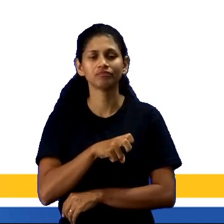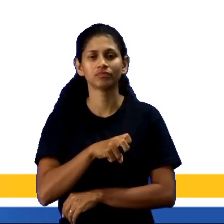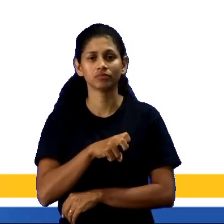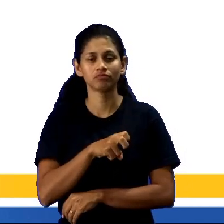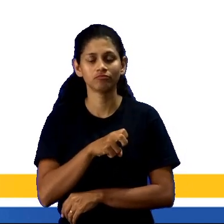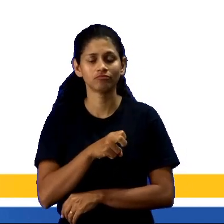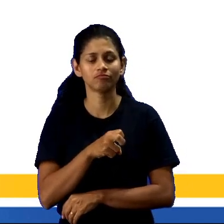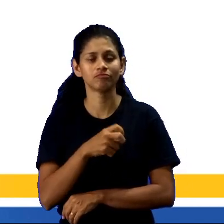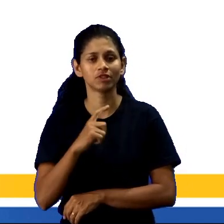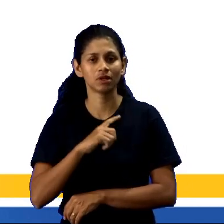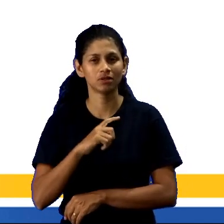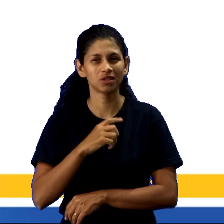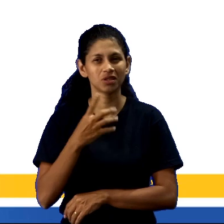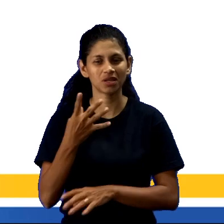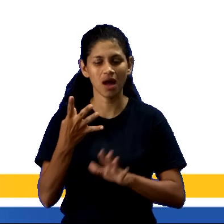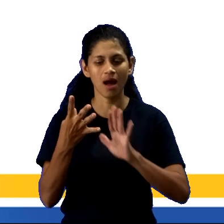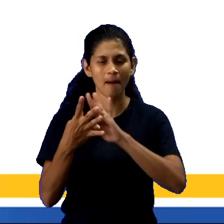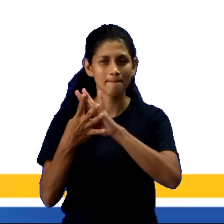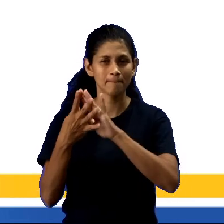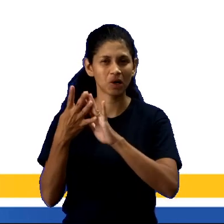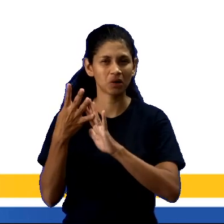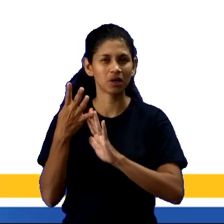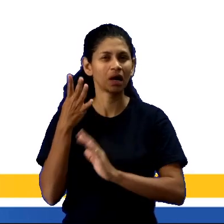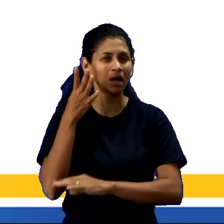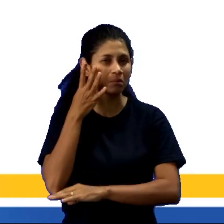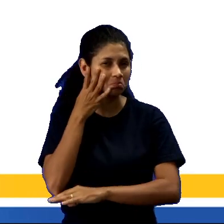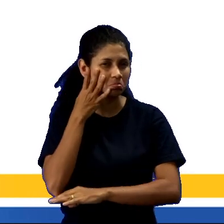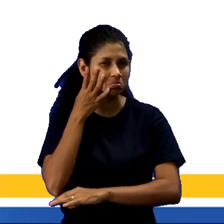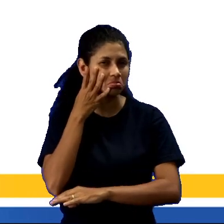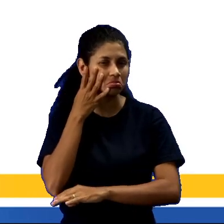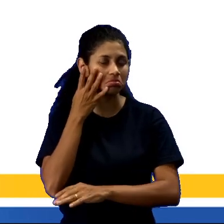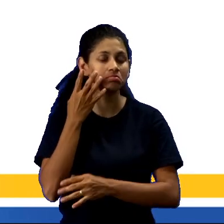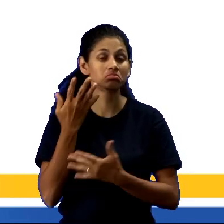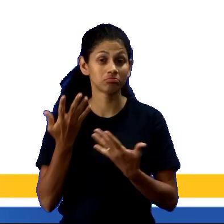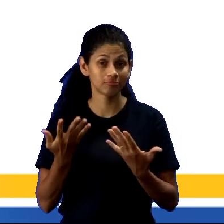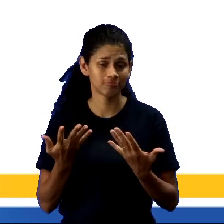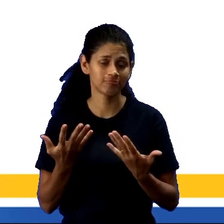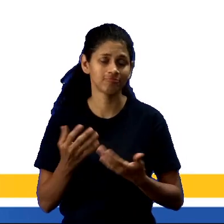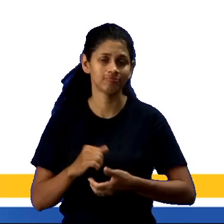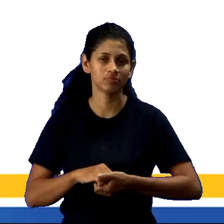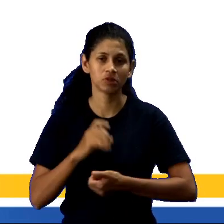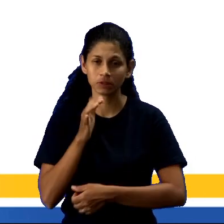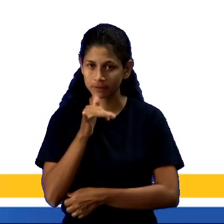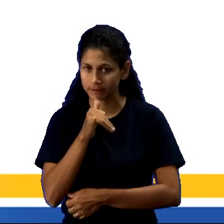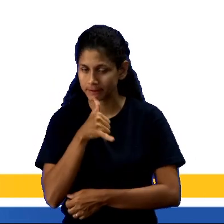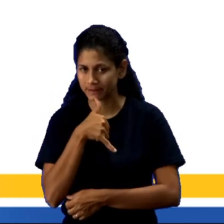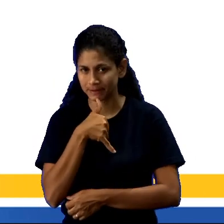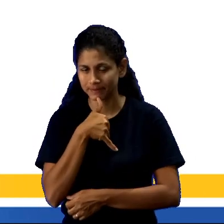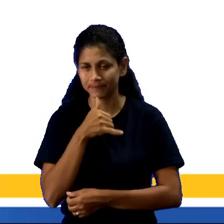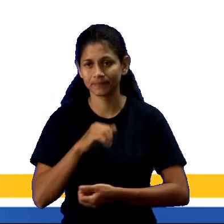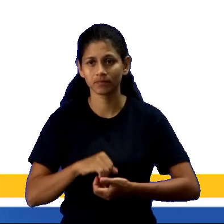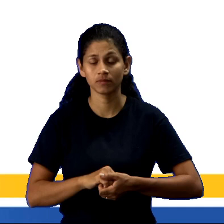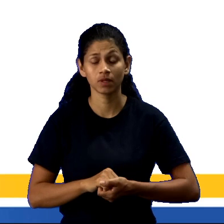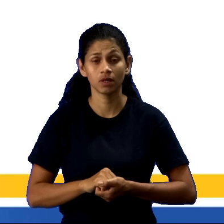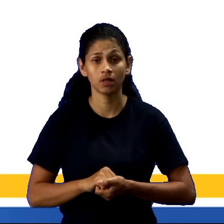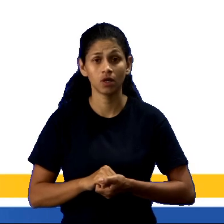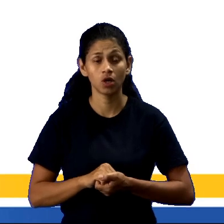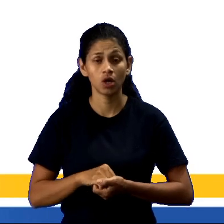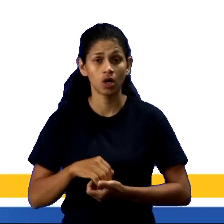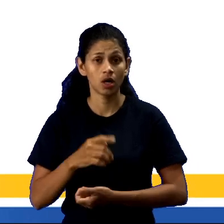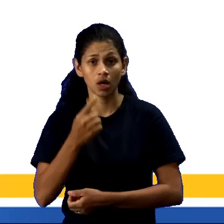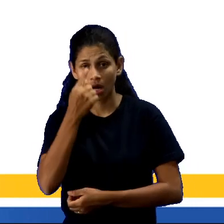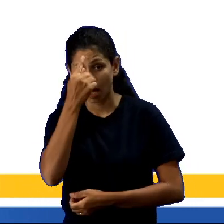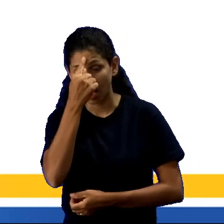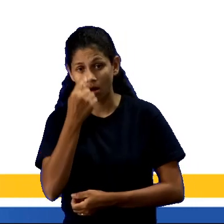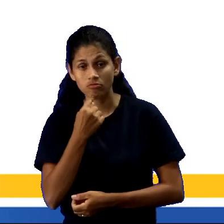4 dedos no rosto dessa criança. E aí, do outro lado, tem a imagem do livro do ECA,